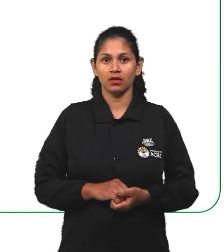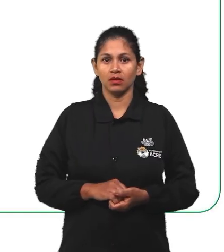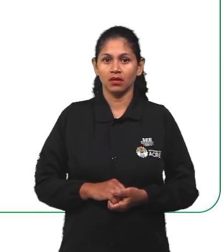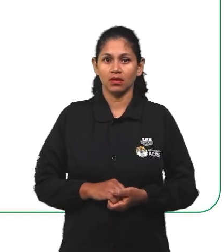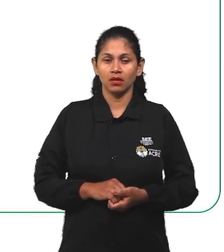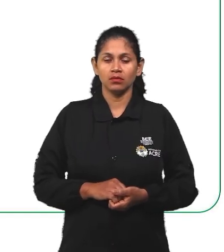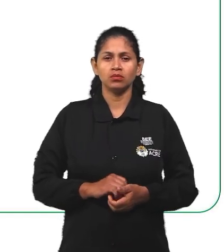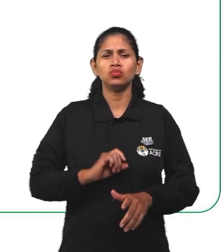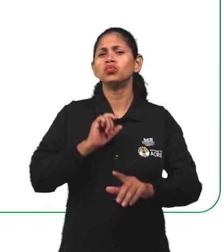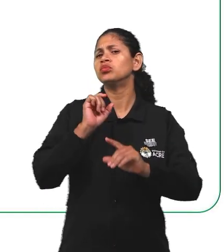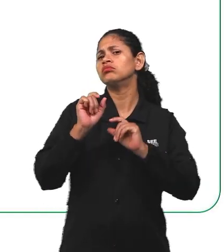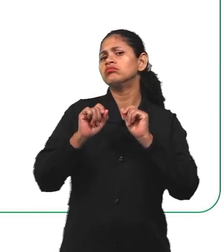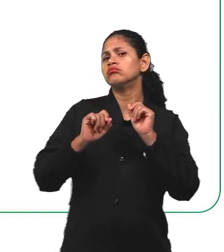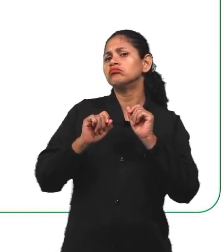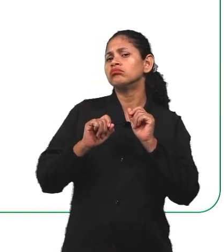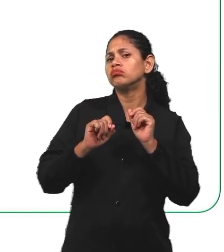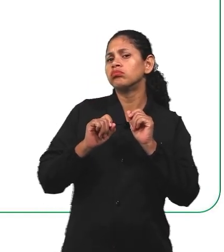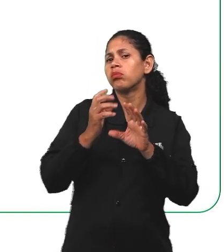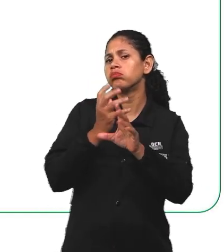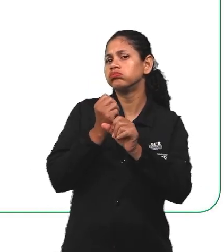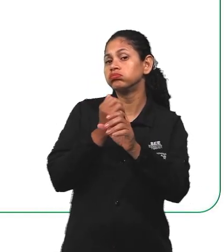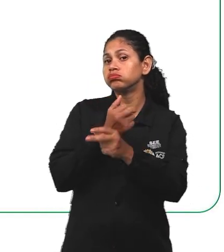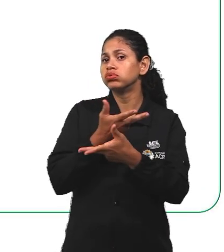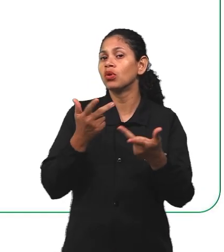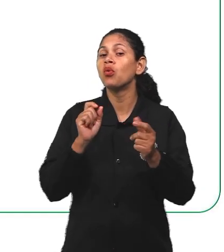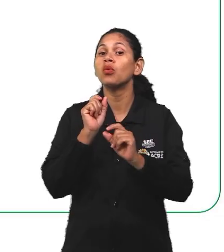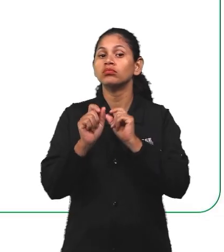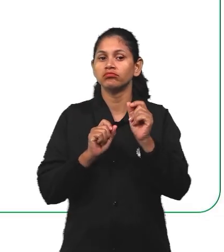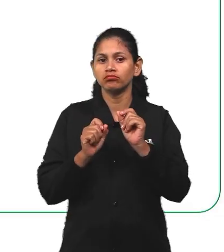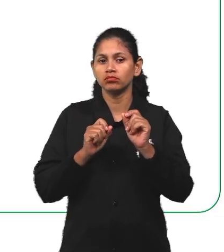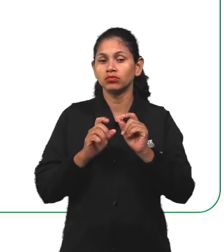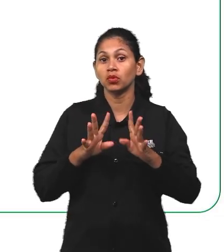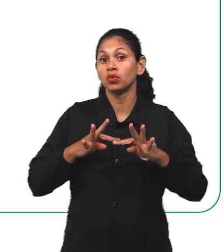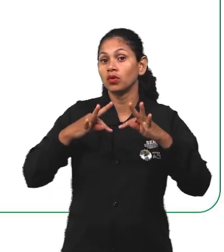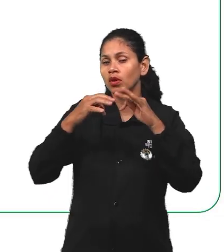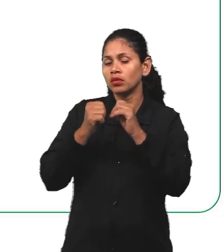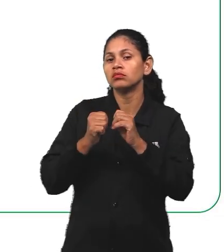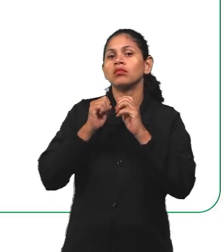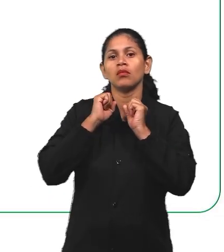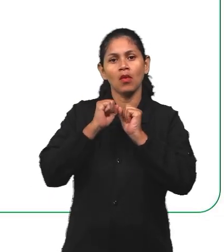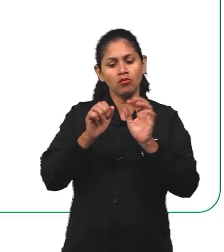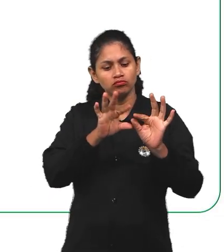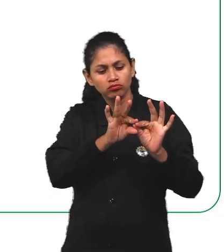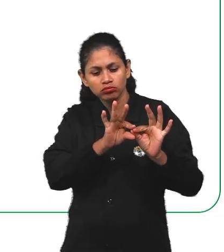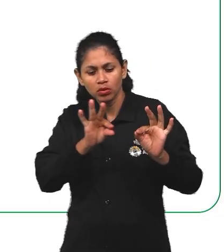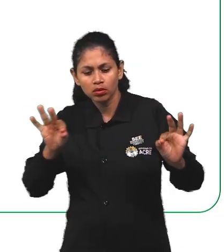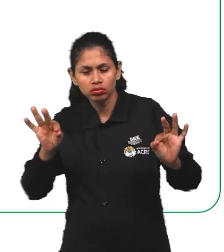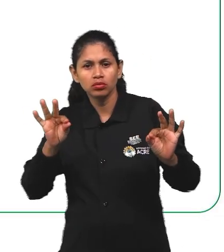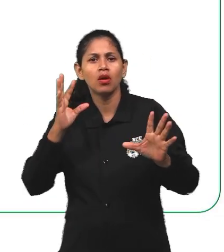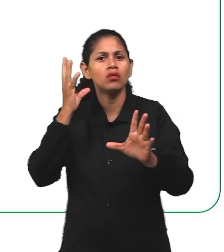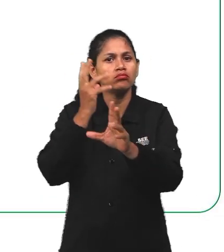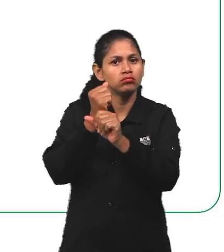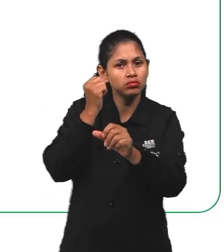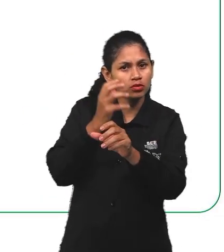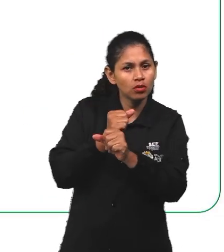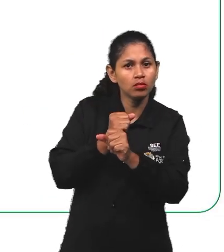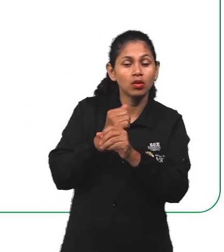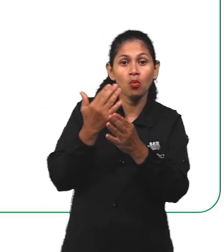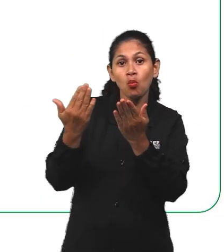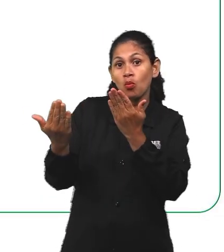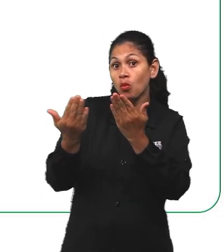O que é grandeza? É tudo aquilo que pode ser medido, contado ou